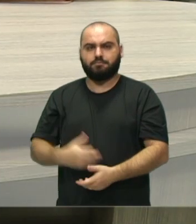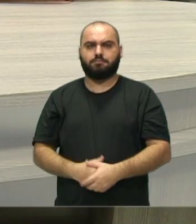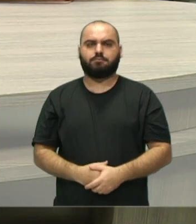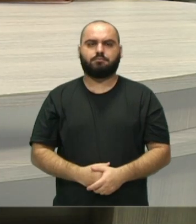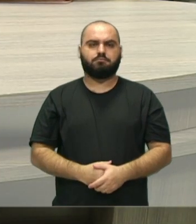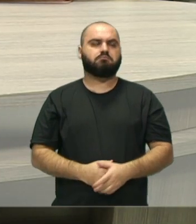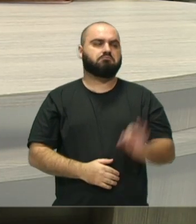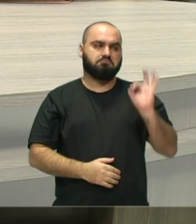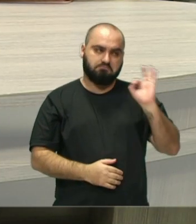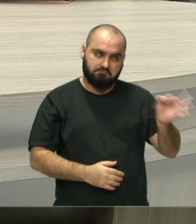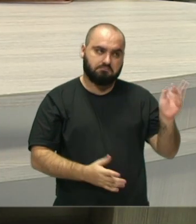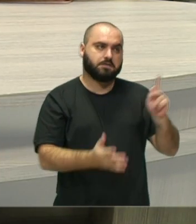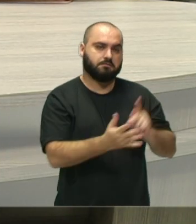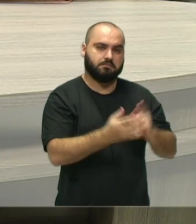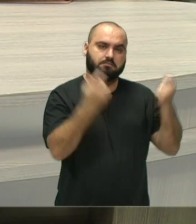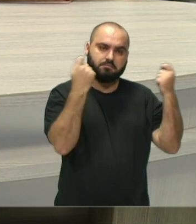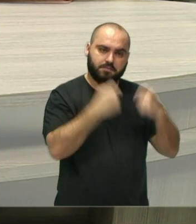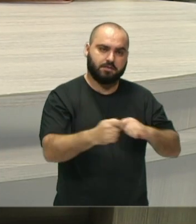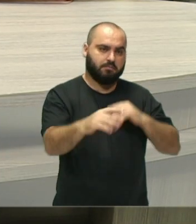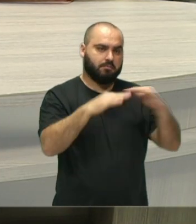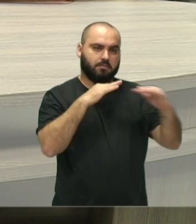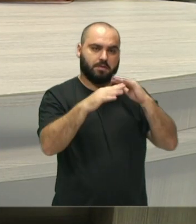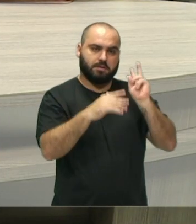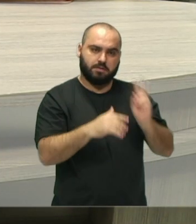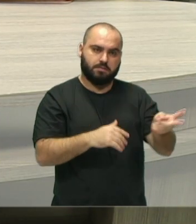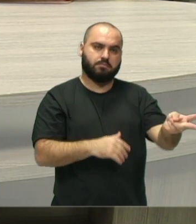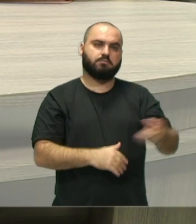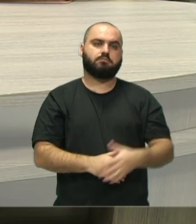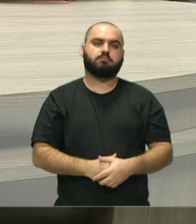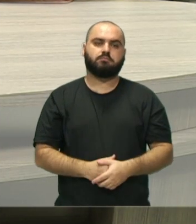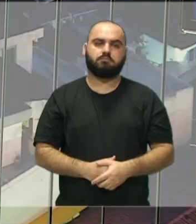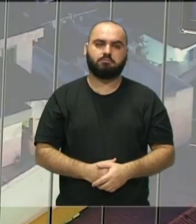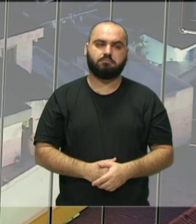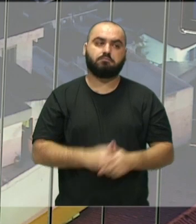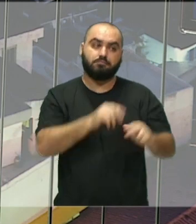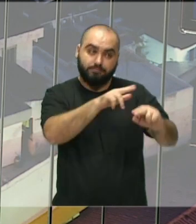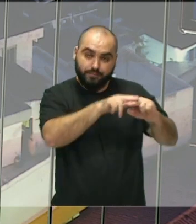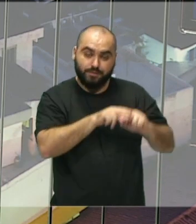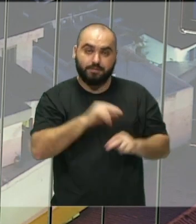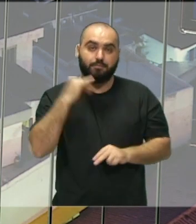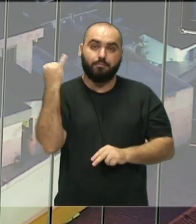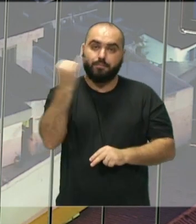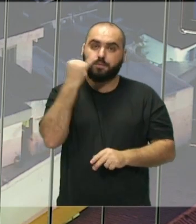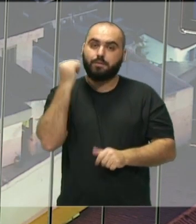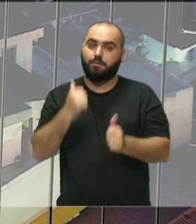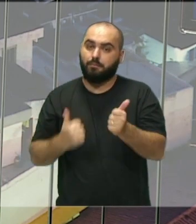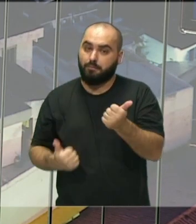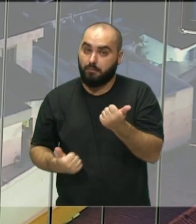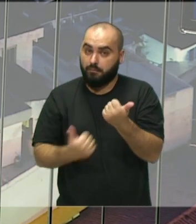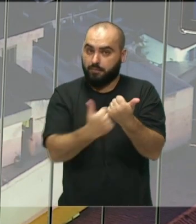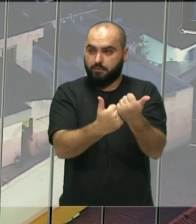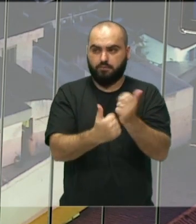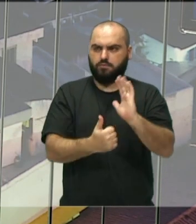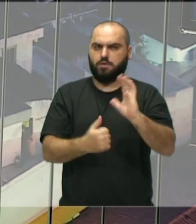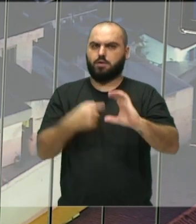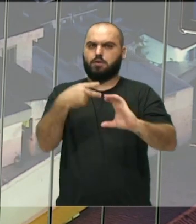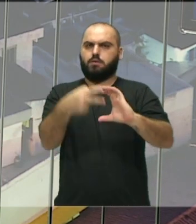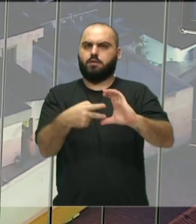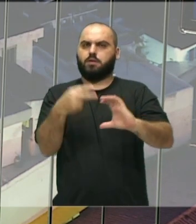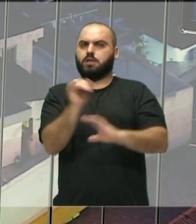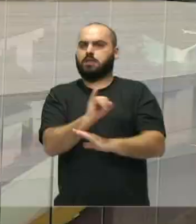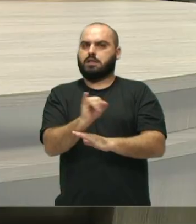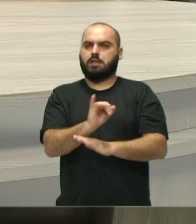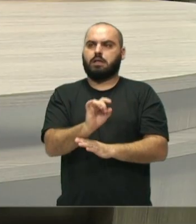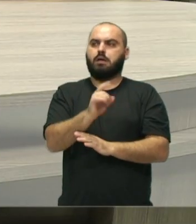Com certeza, precisamos de mobilidade sempre. E para isso também é importante o apoio, né, não só das câmaras de vereadores,